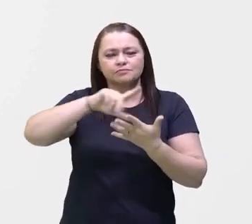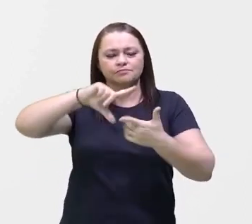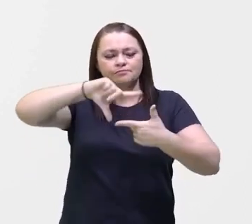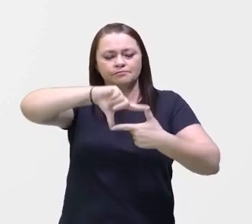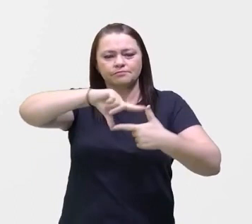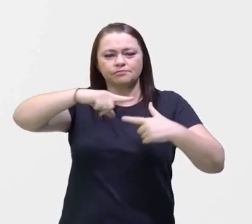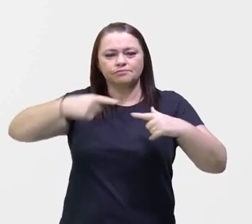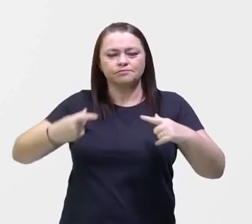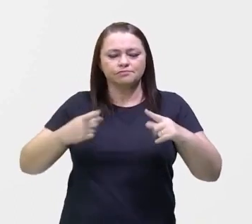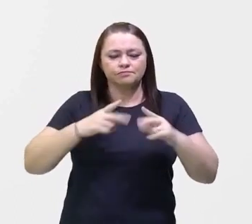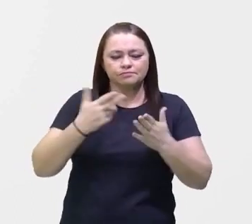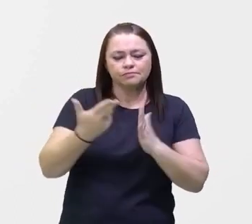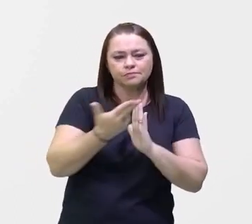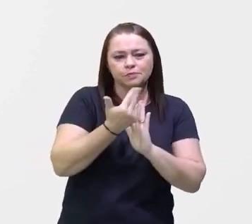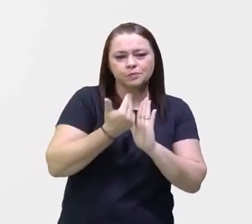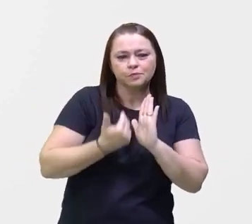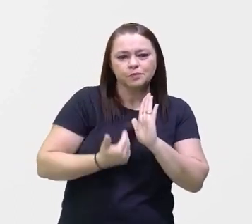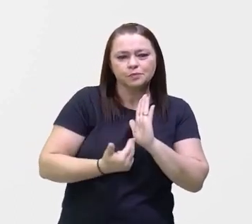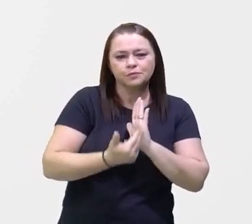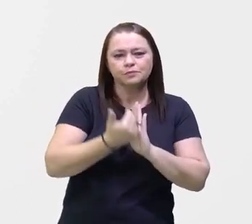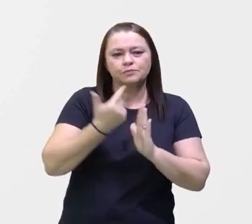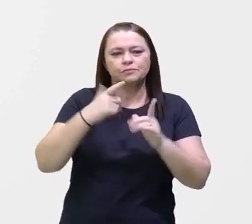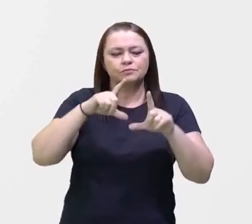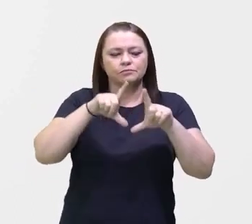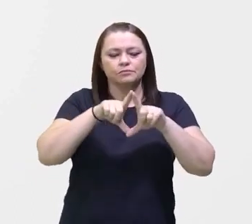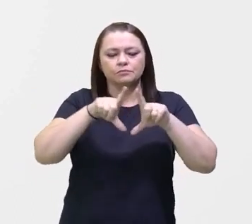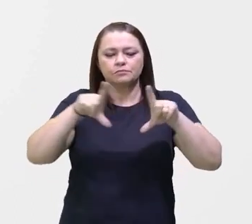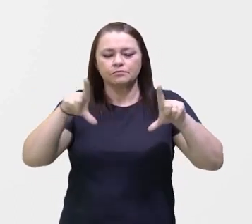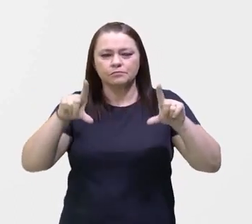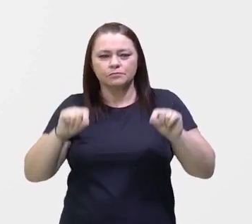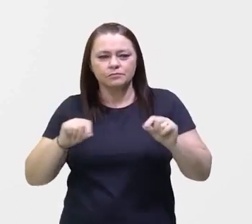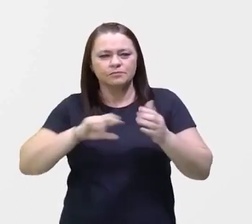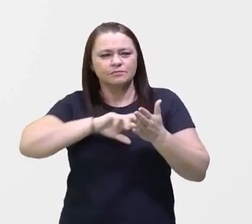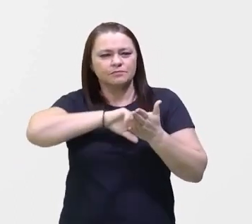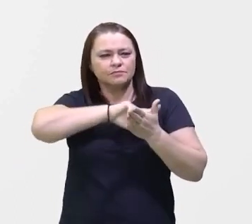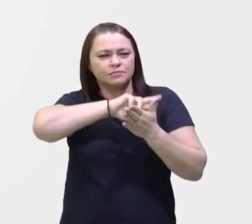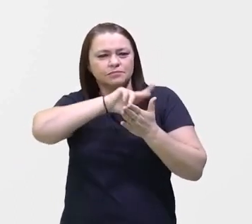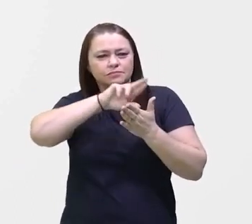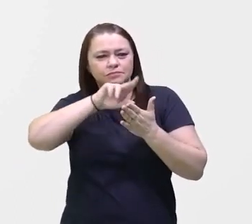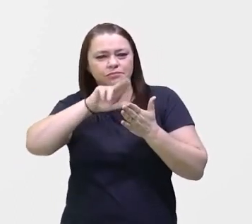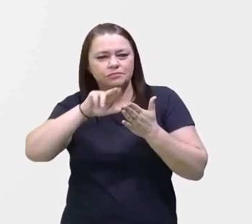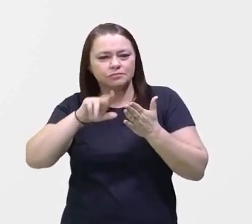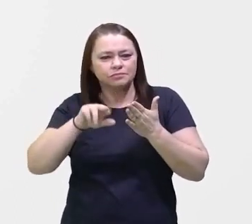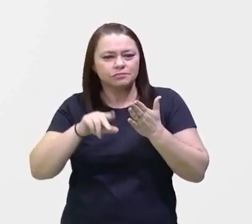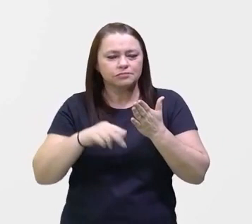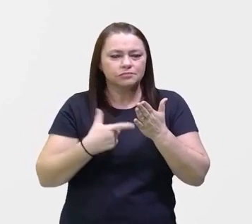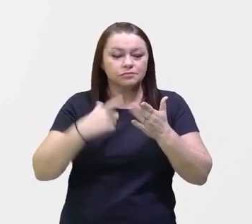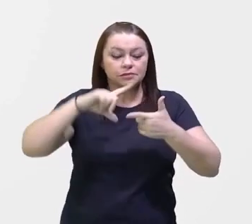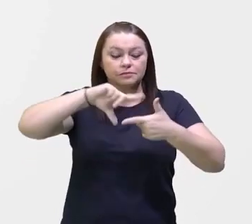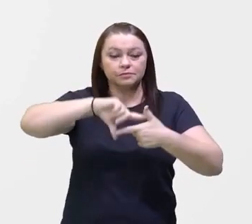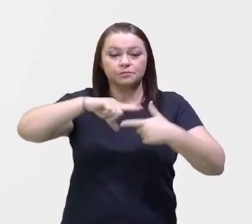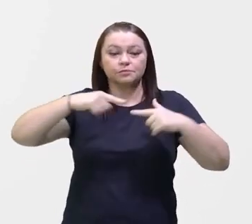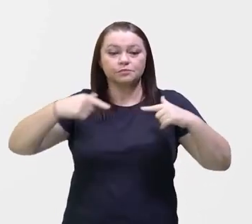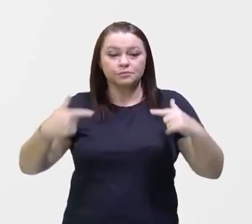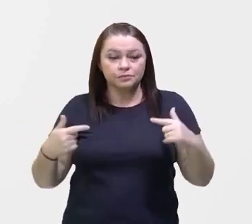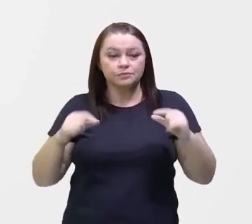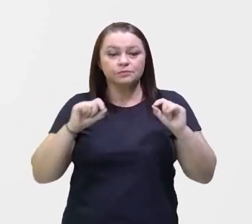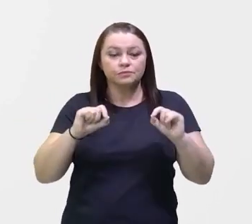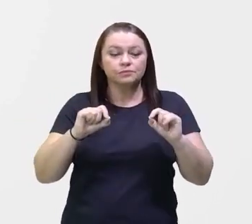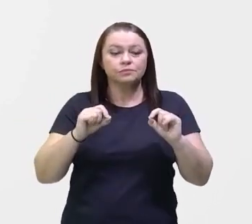e quadriláteros, quadrado, retângulo, trapézio,